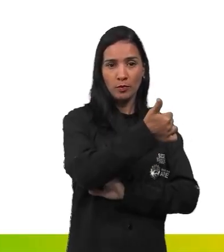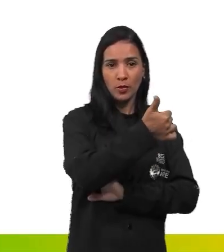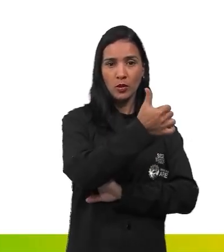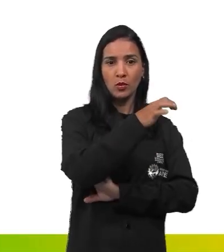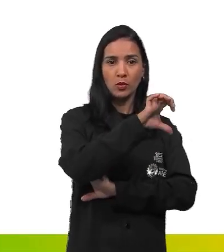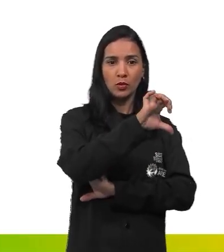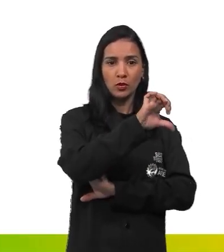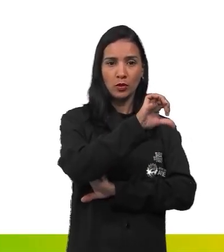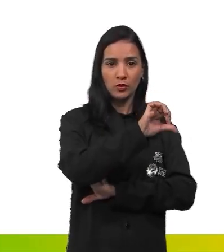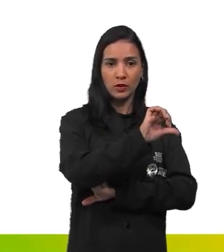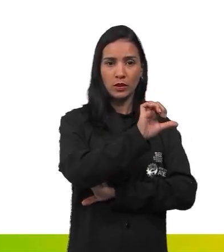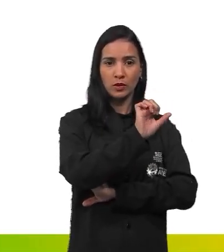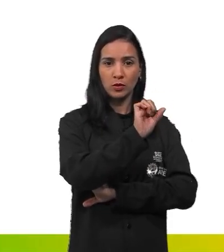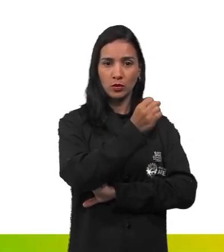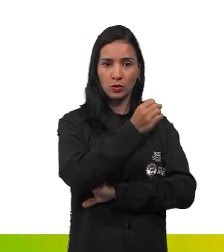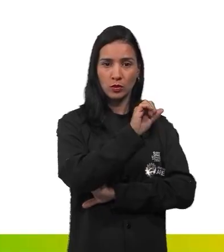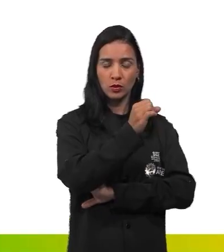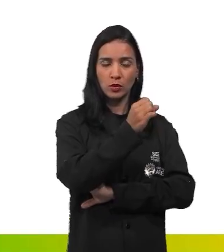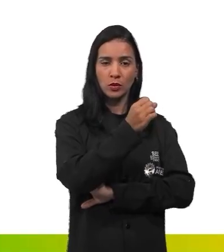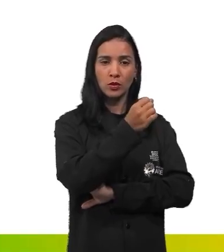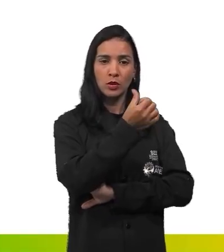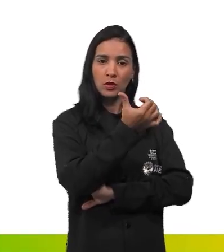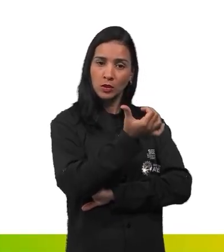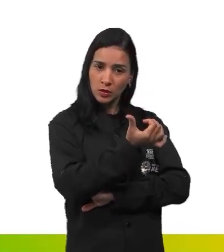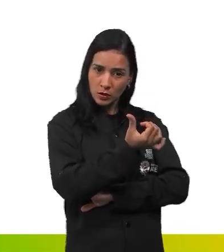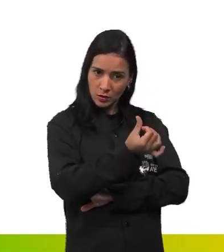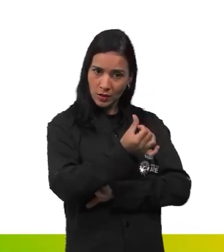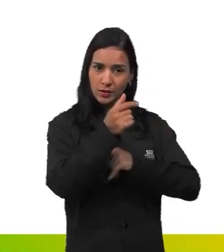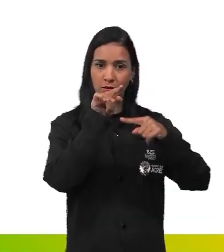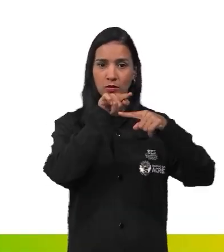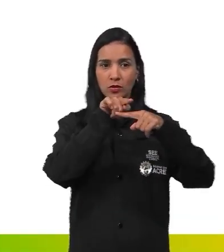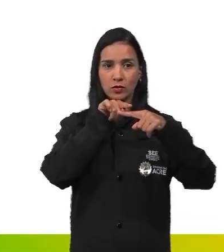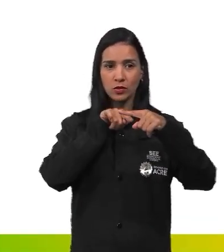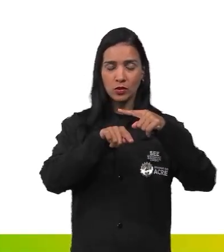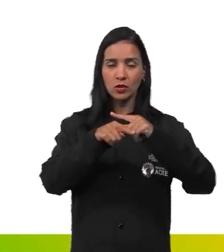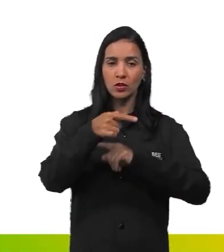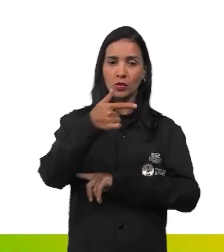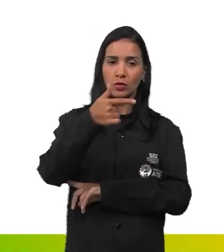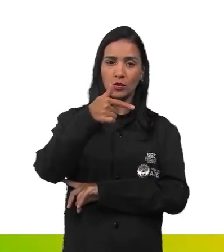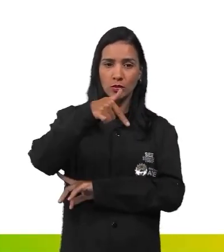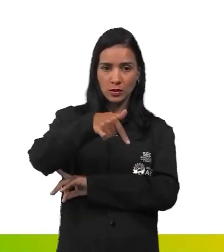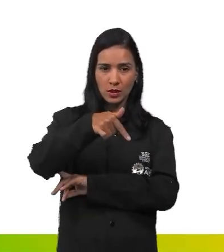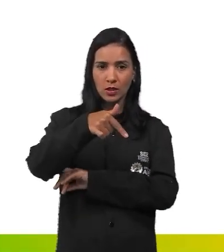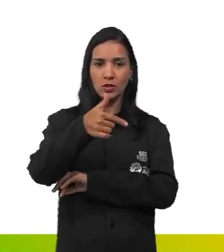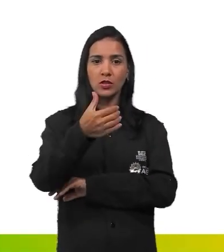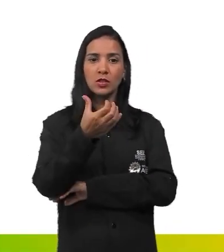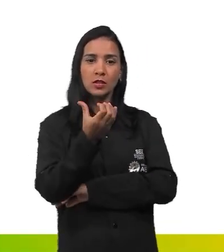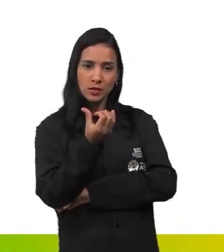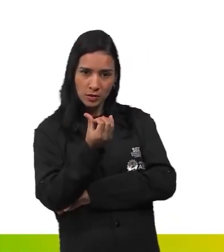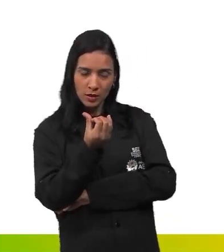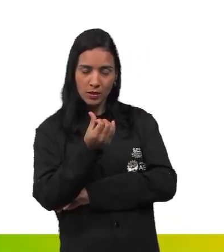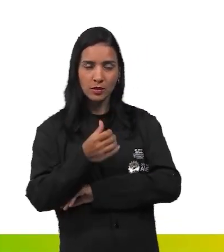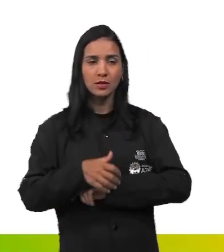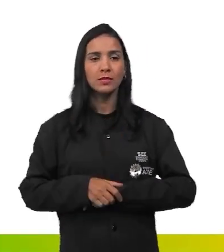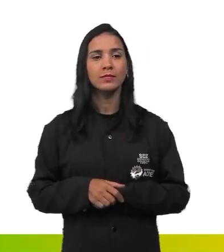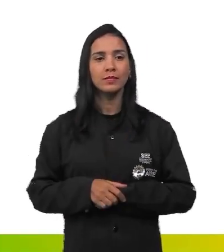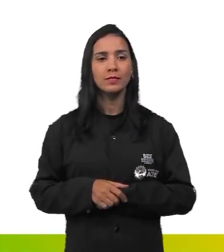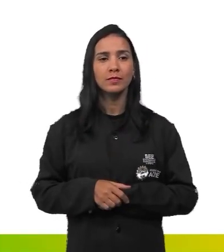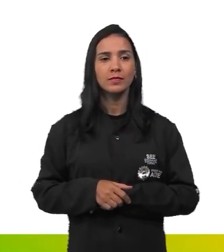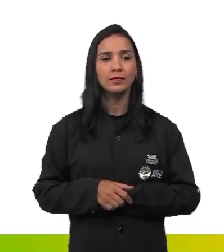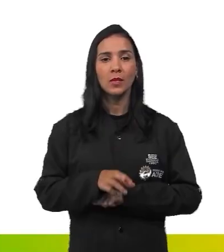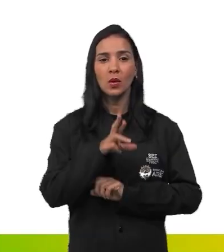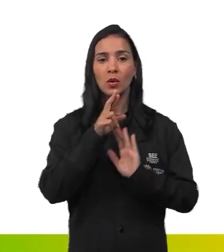1986 para 76. Quando você fizer isso, isso vai dar